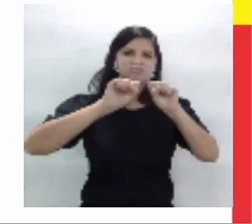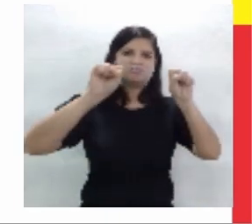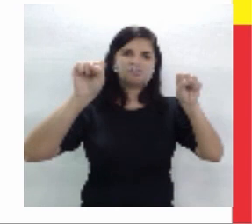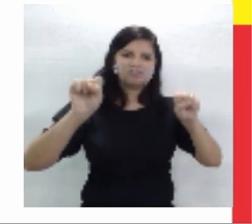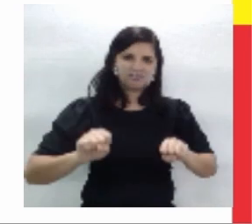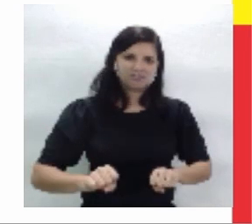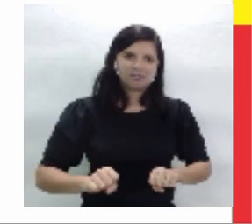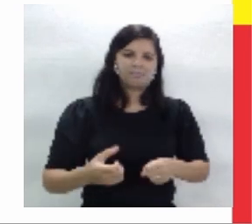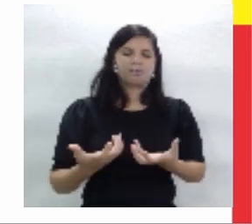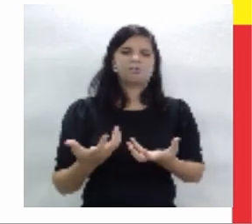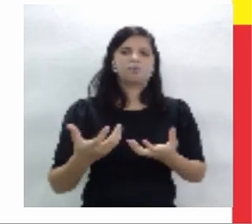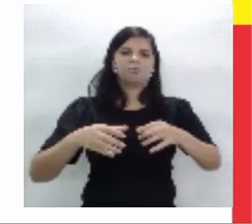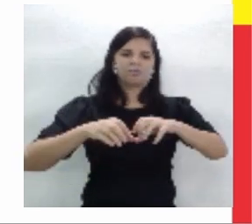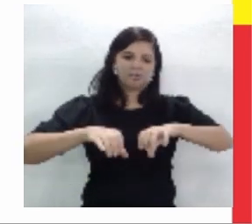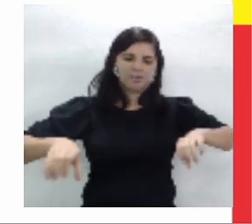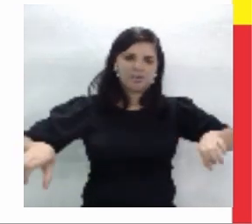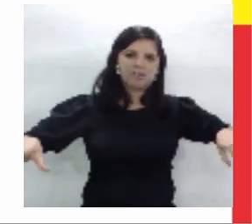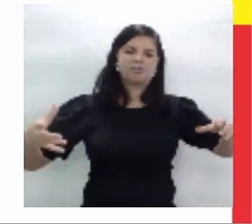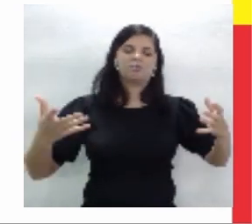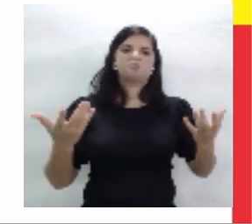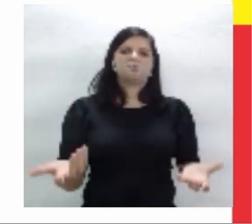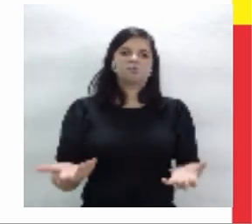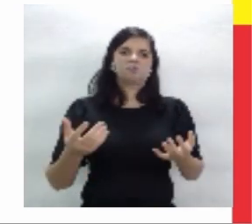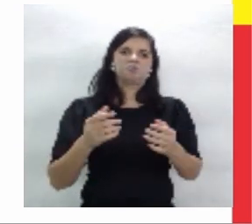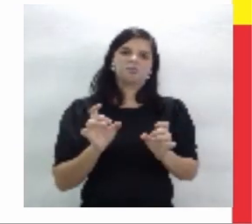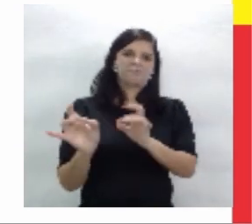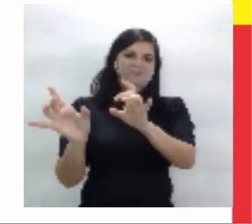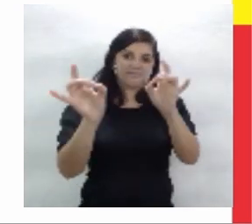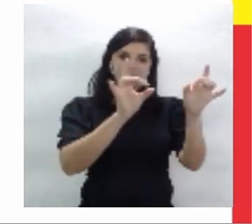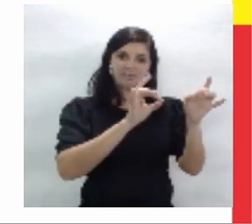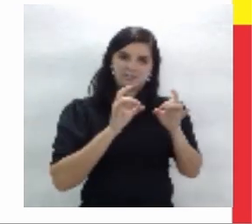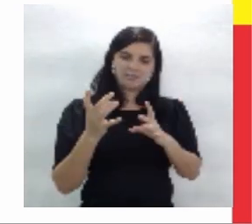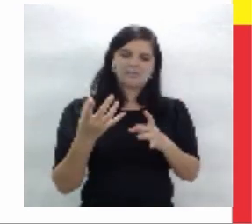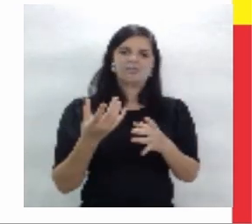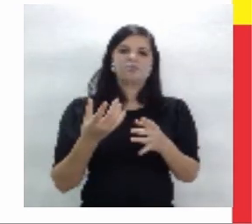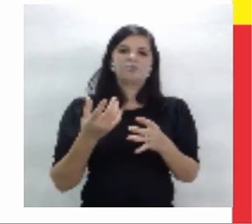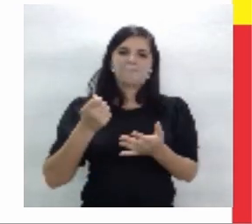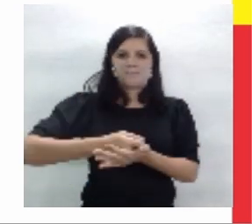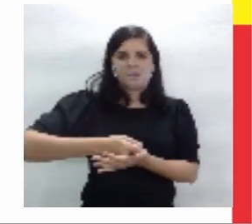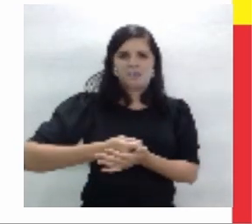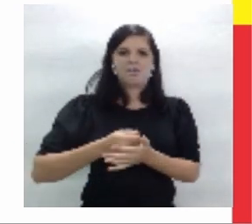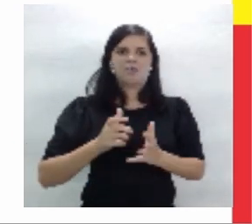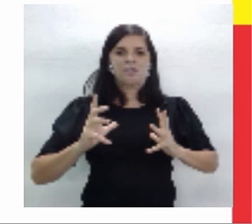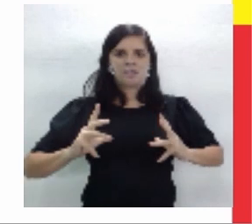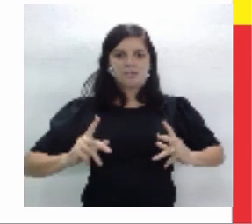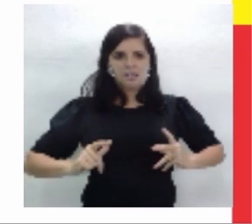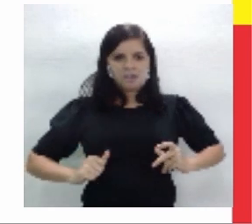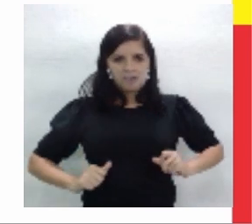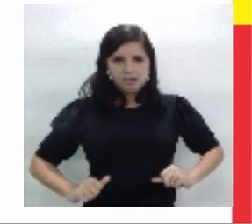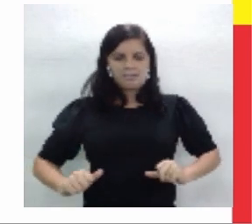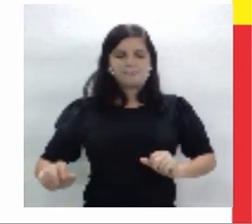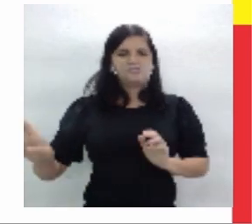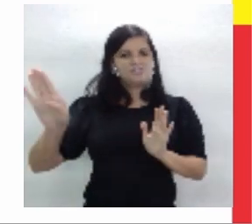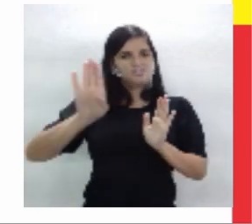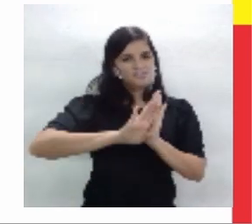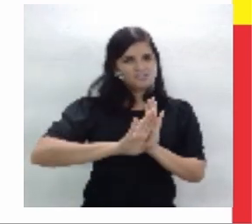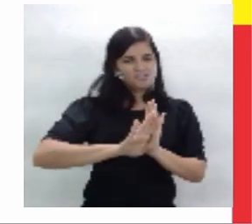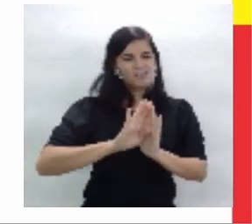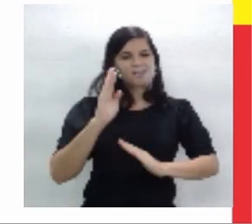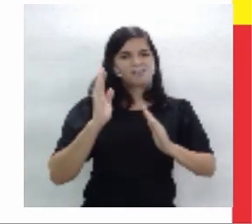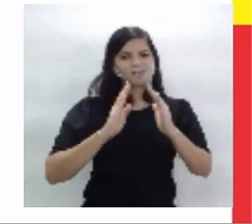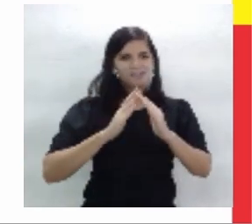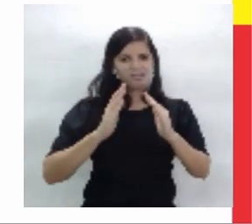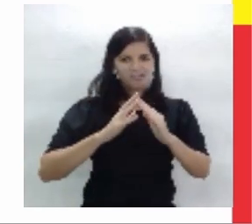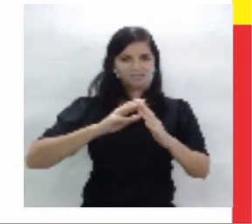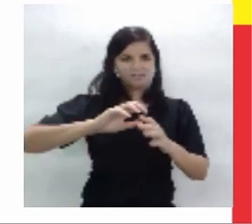de encanação, há todo um sistema de investimento que foi feito para que essa água chegue até a sua